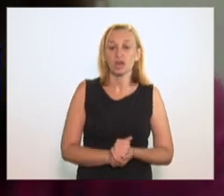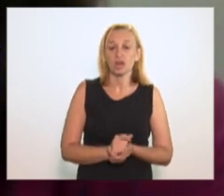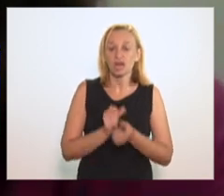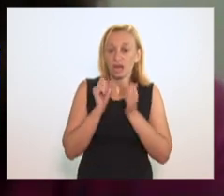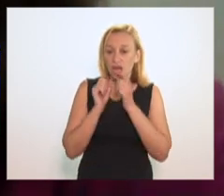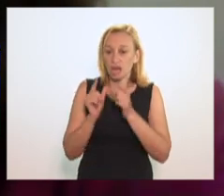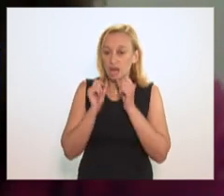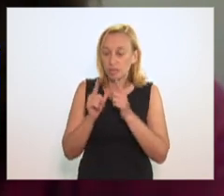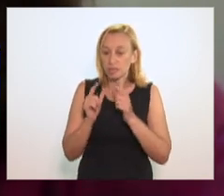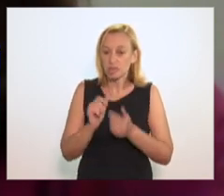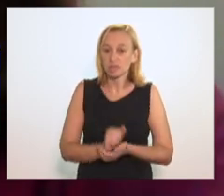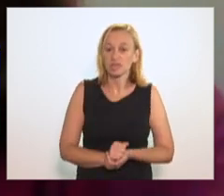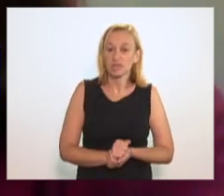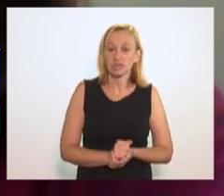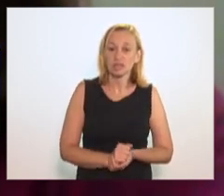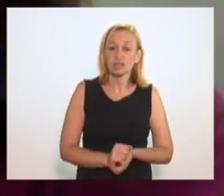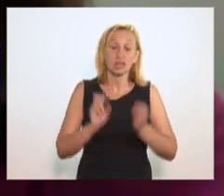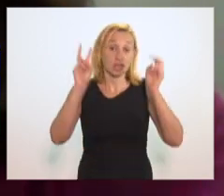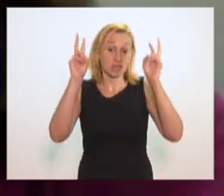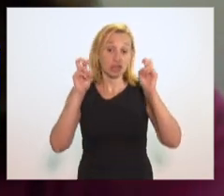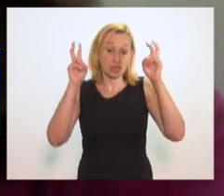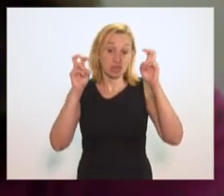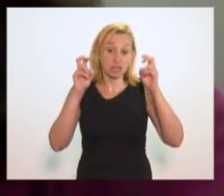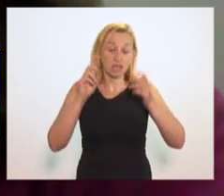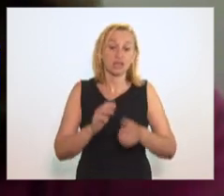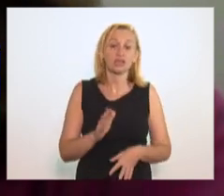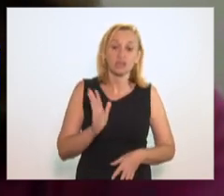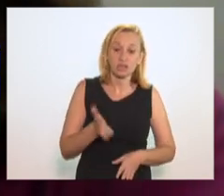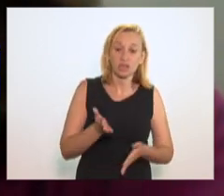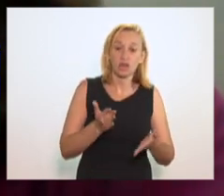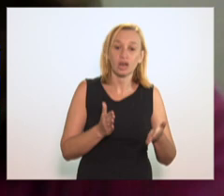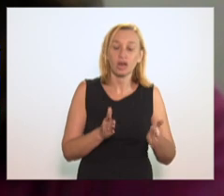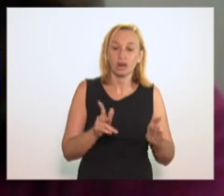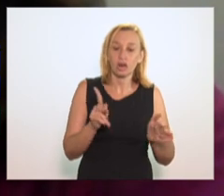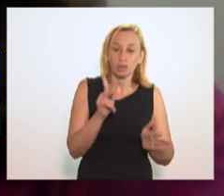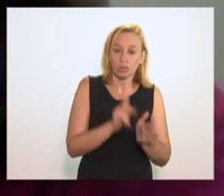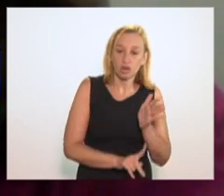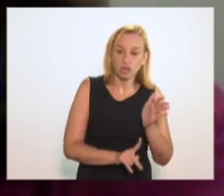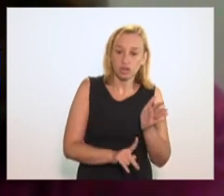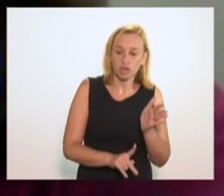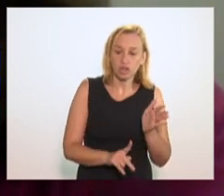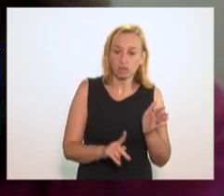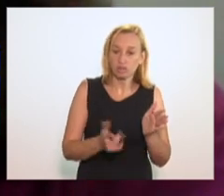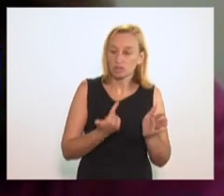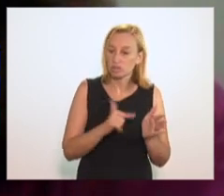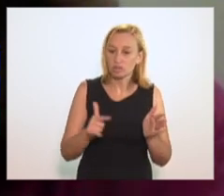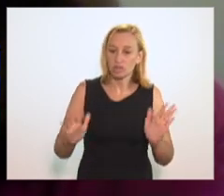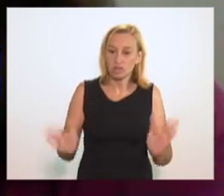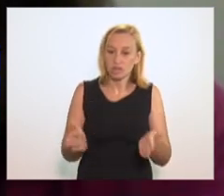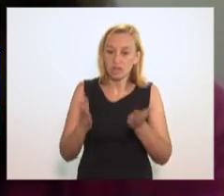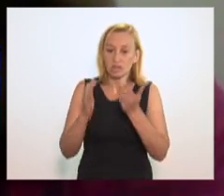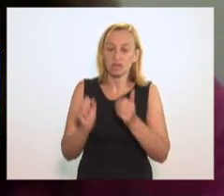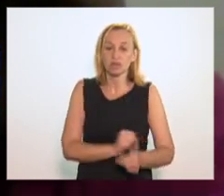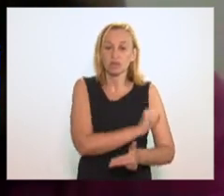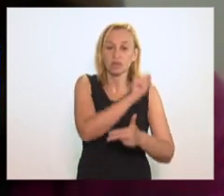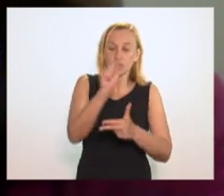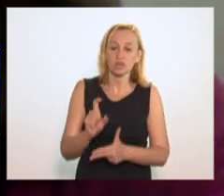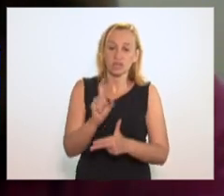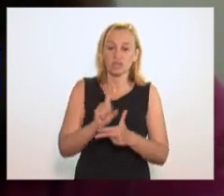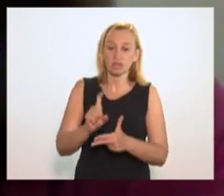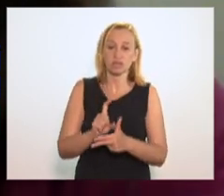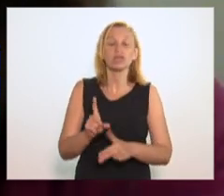constitucionalidade desse tema uma vez que o projeto não teve iniciativa do Poder Executivo nesse